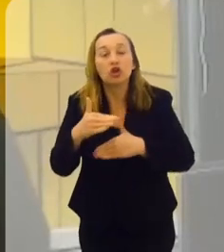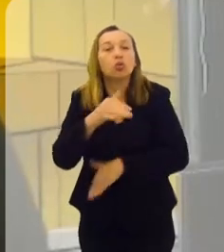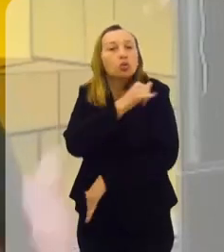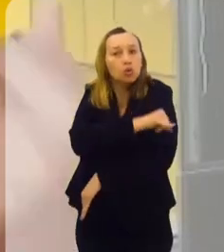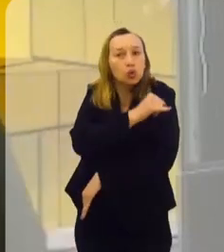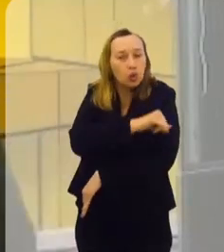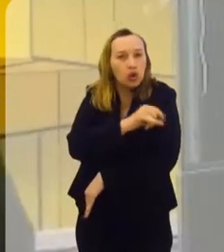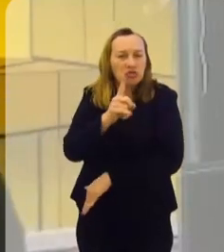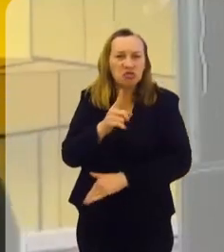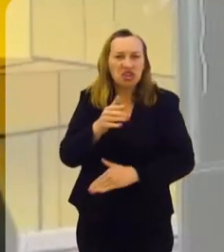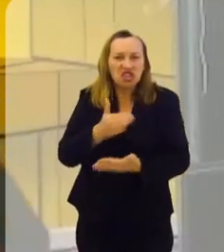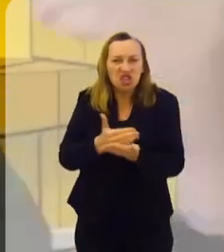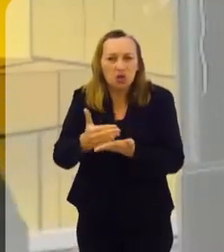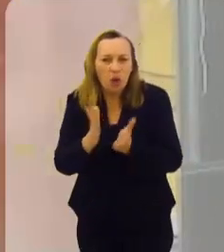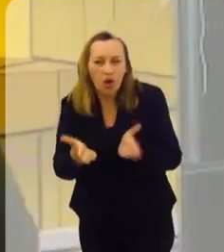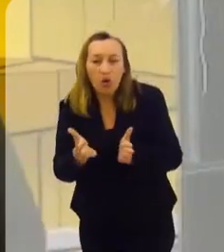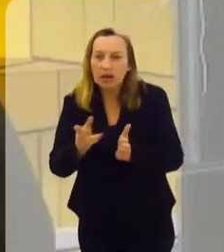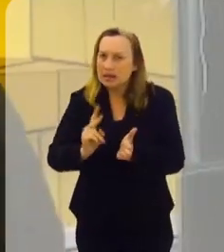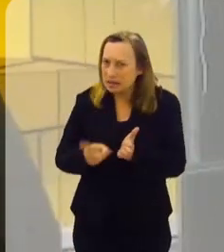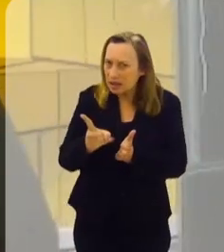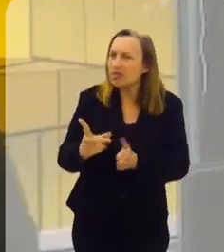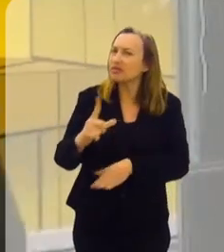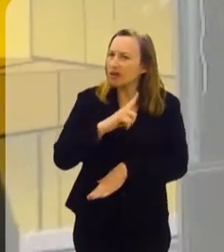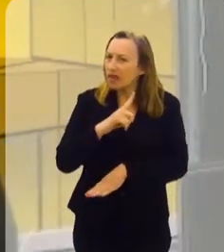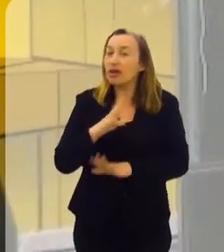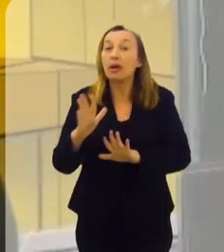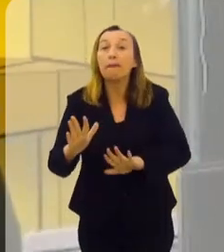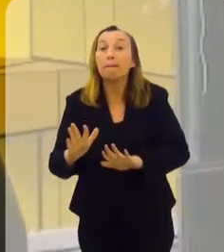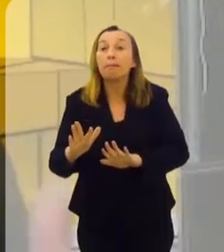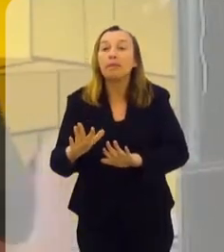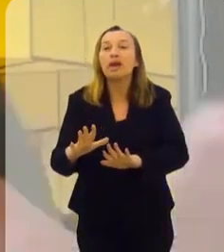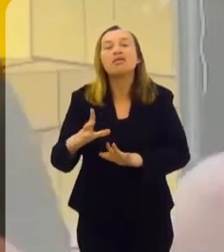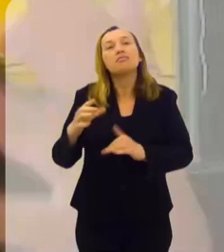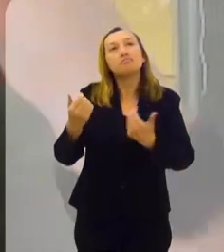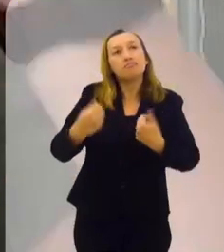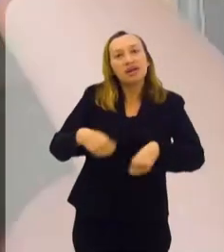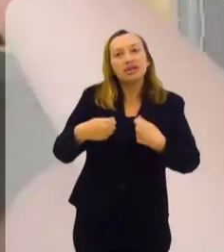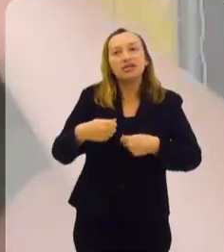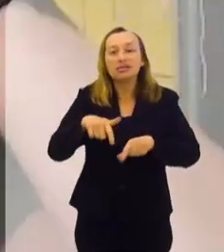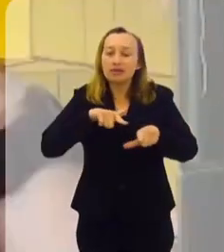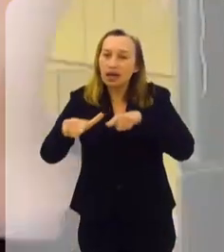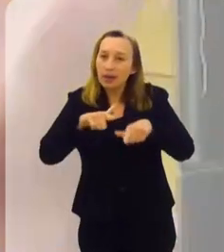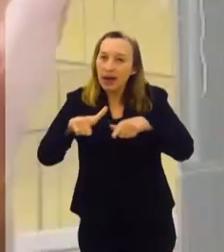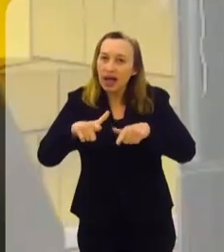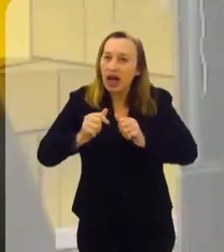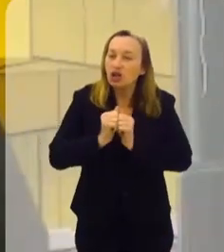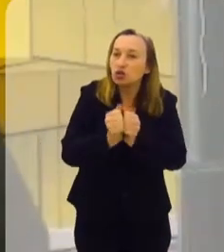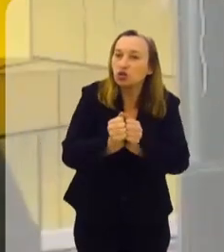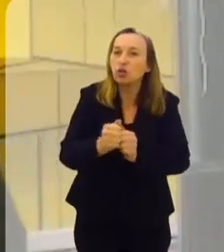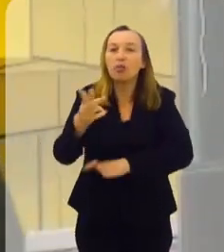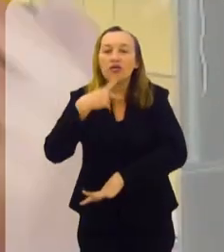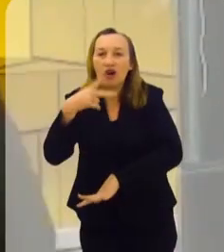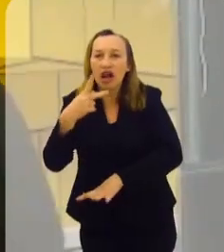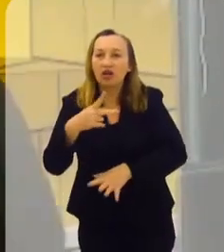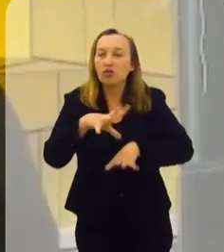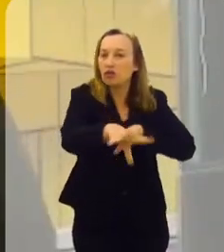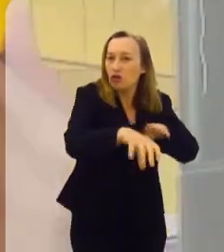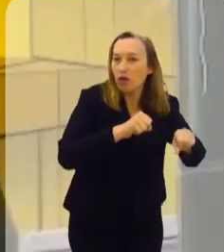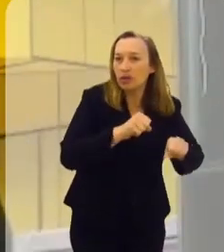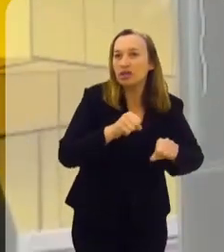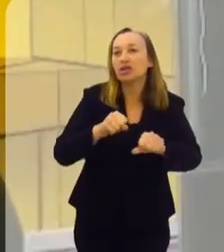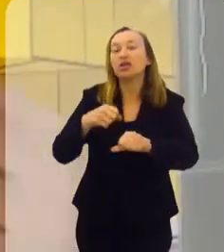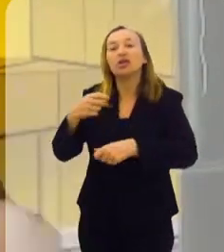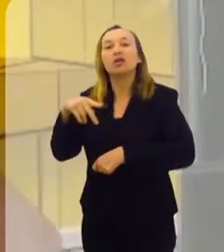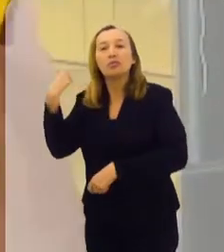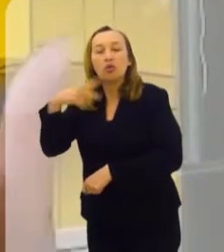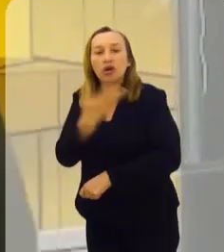do Rio, né? Não é de agora, sempre foi. E a gente tem que trabalhar, e como a gente estava falando, com formação,